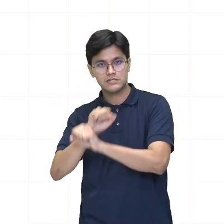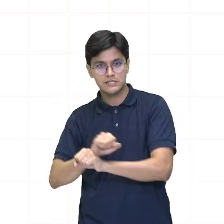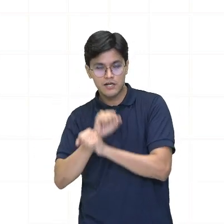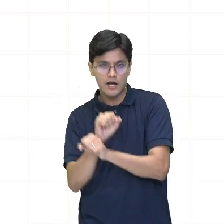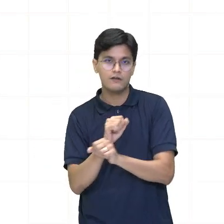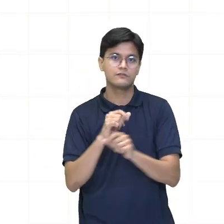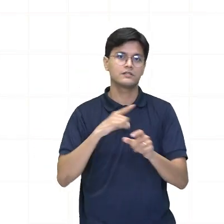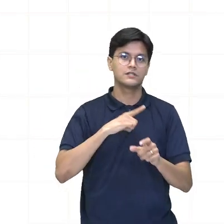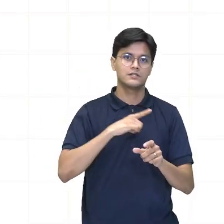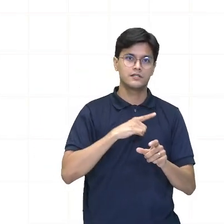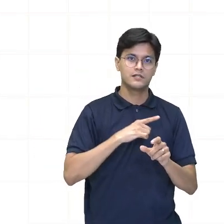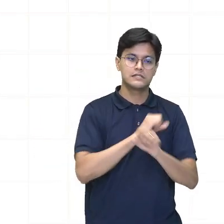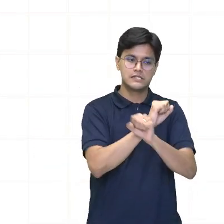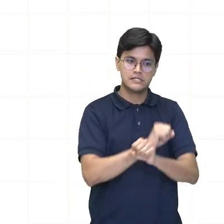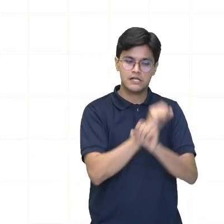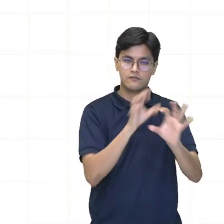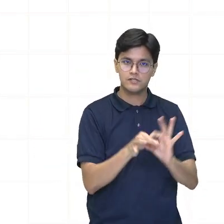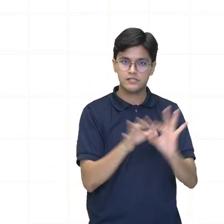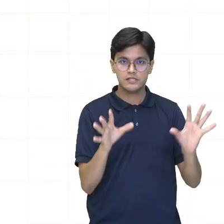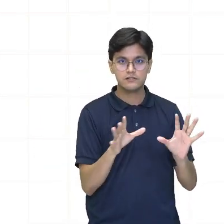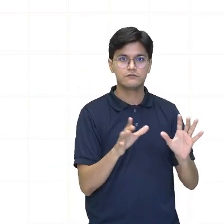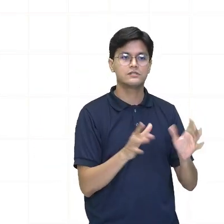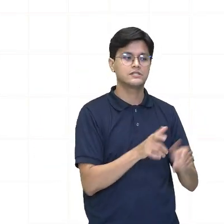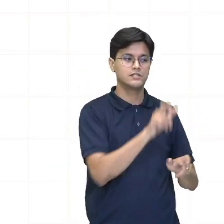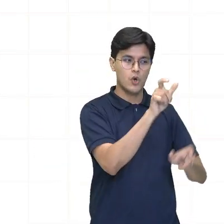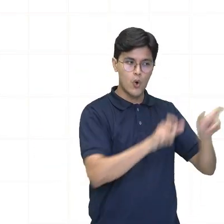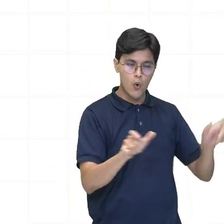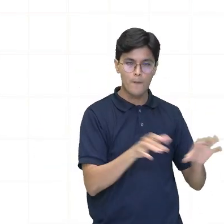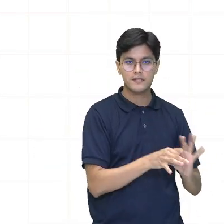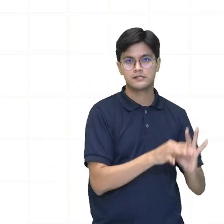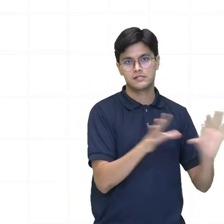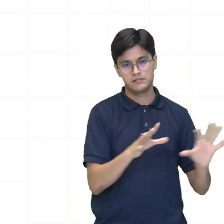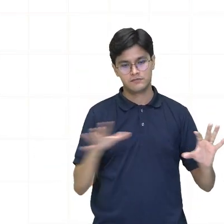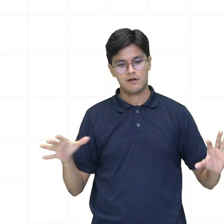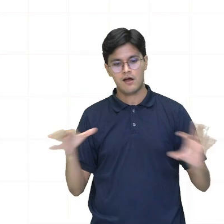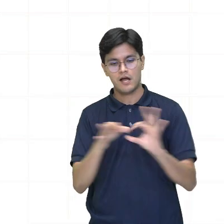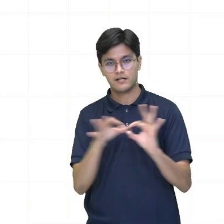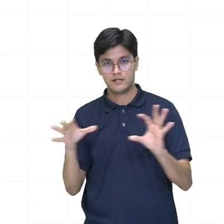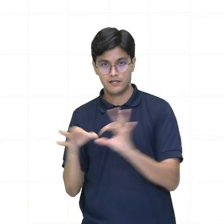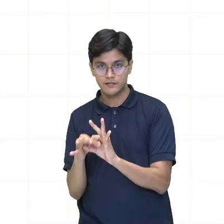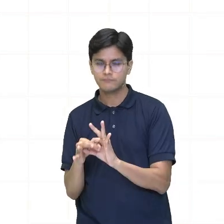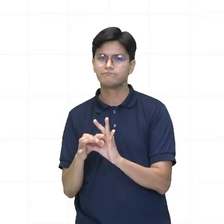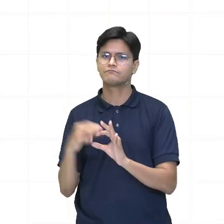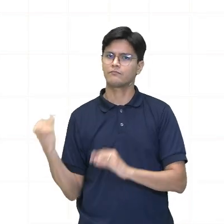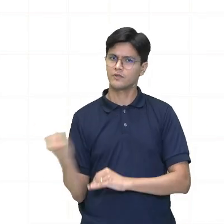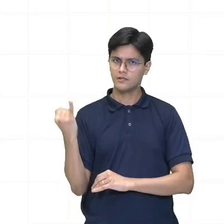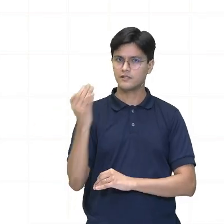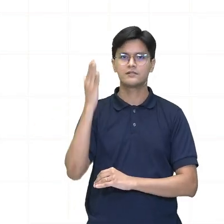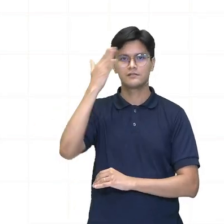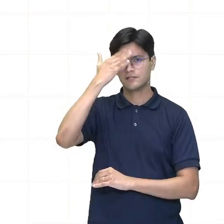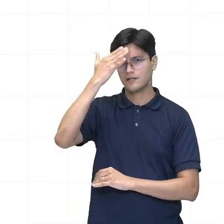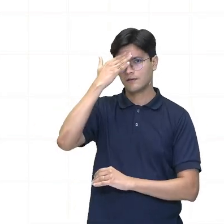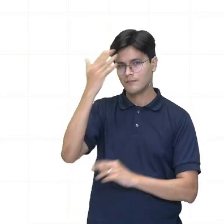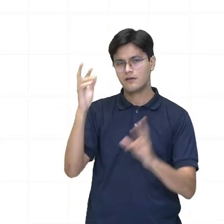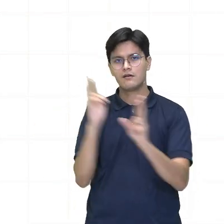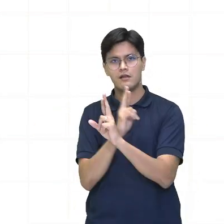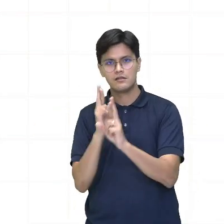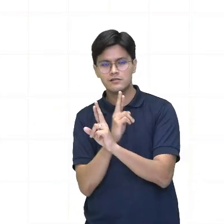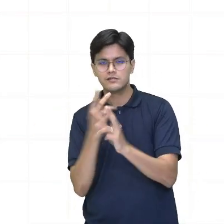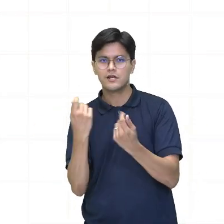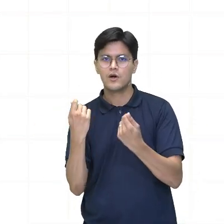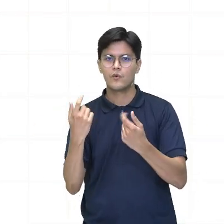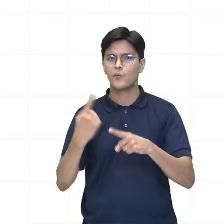importante nós observarmos nessa relação, porque há uma dualidade entre essa aliança